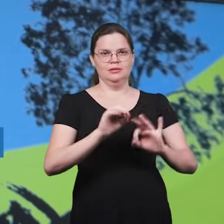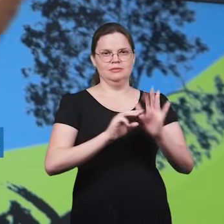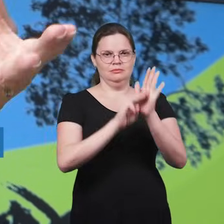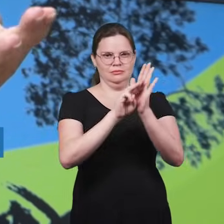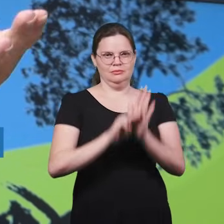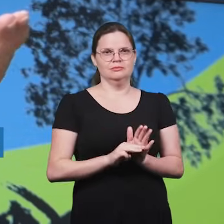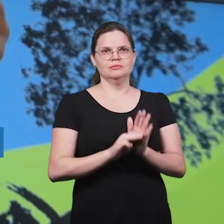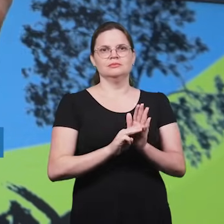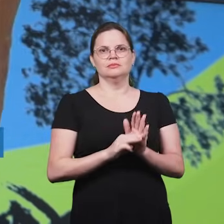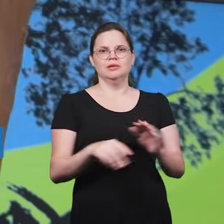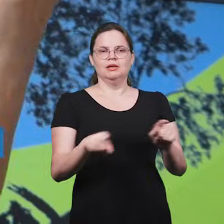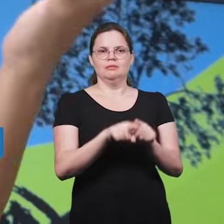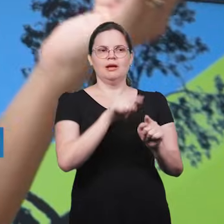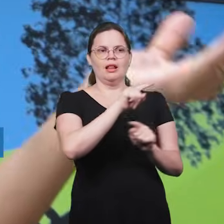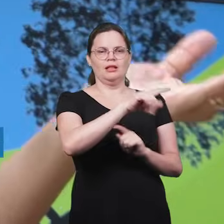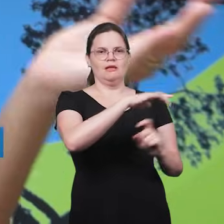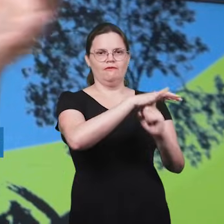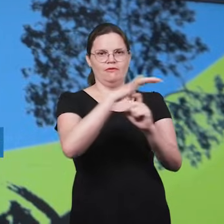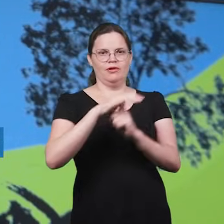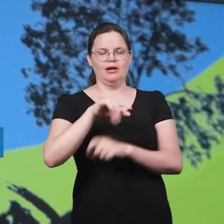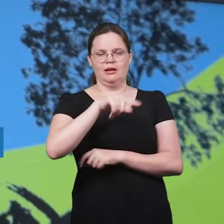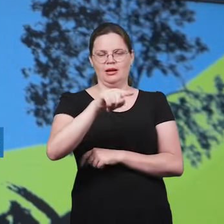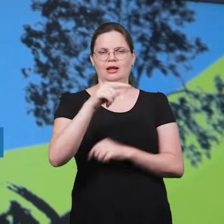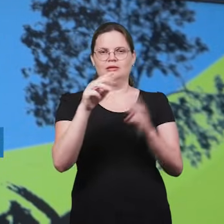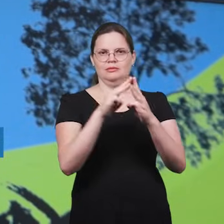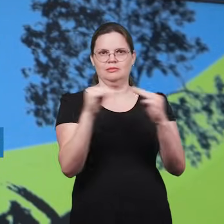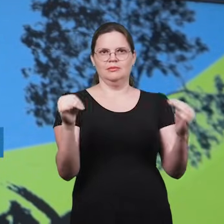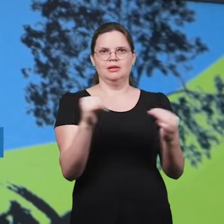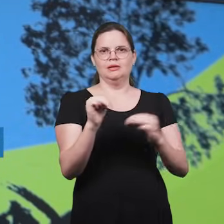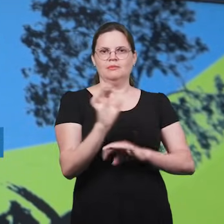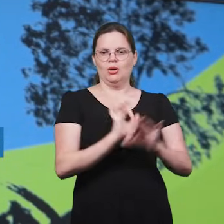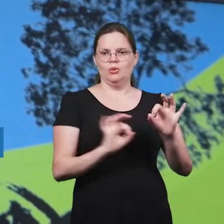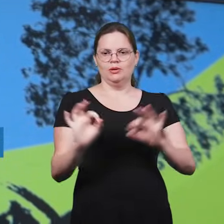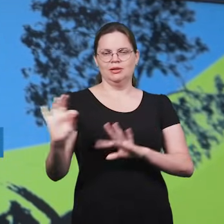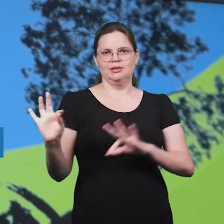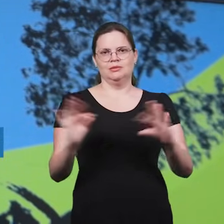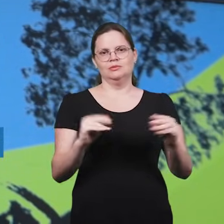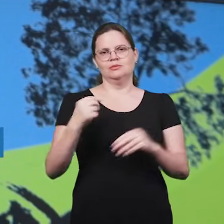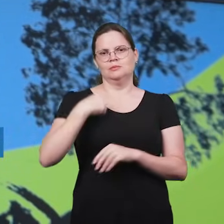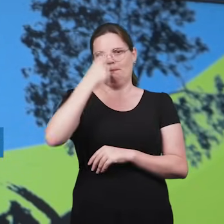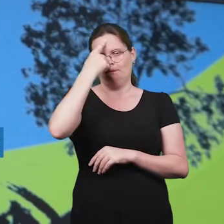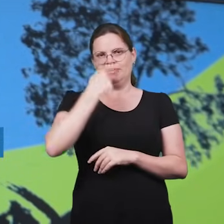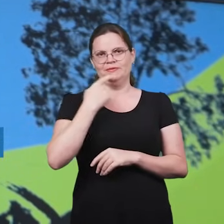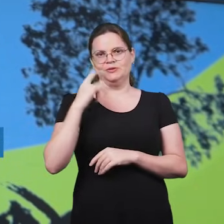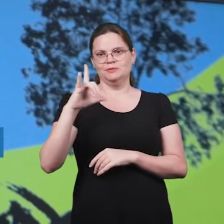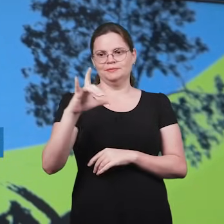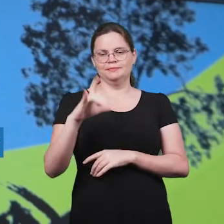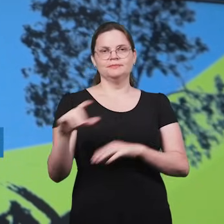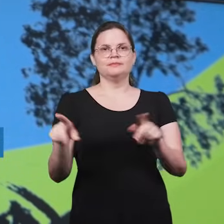das feiras do Manaim, para a organização do perfil do Instagram, para